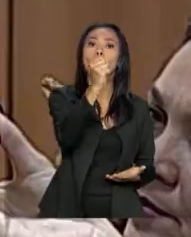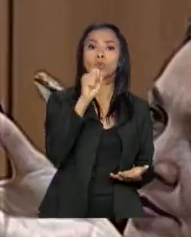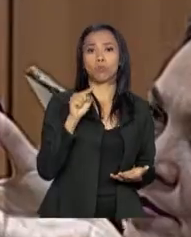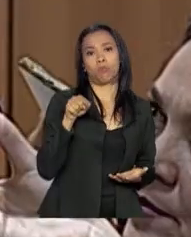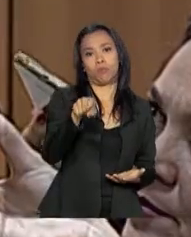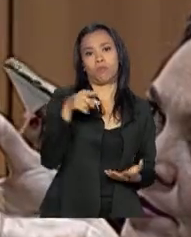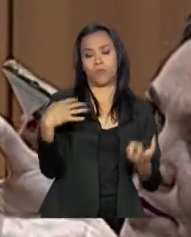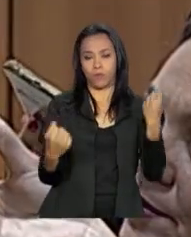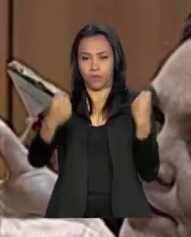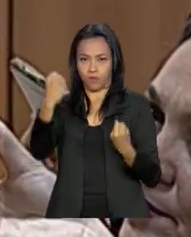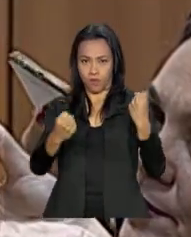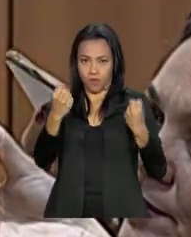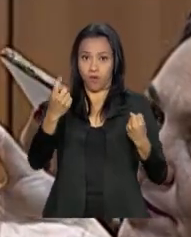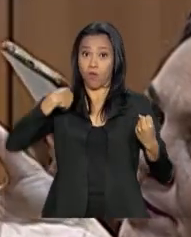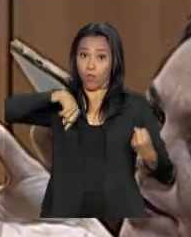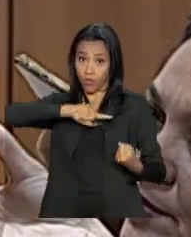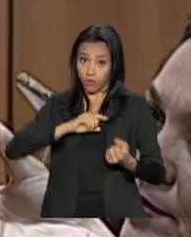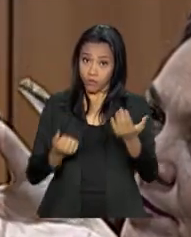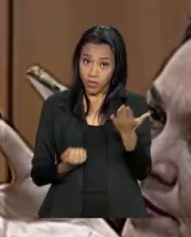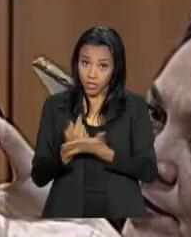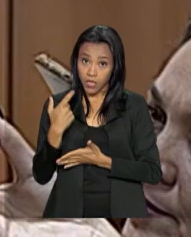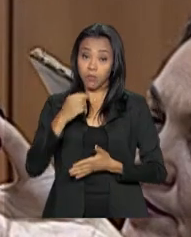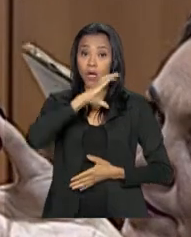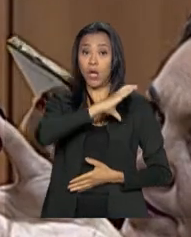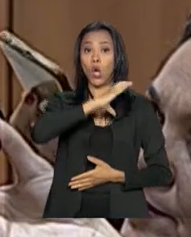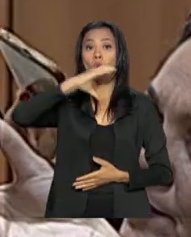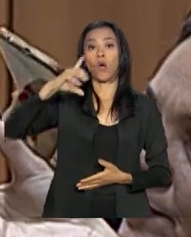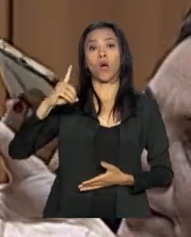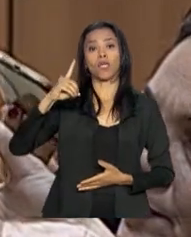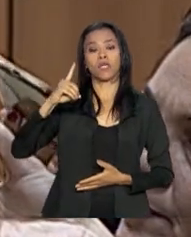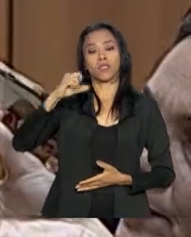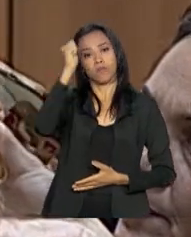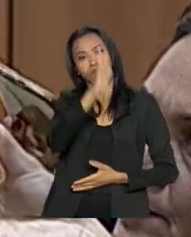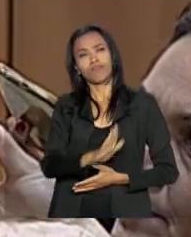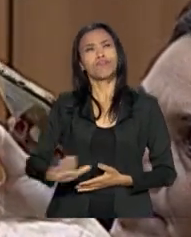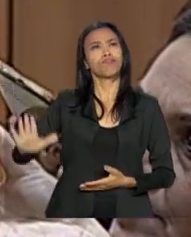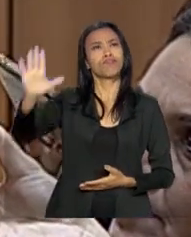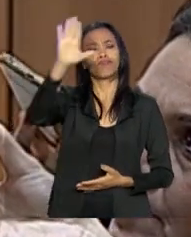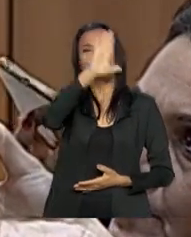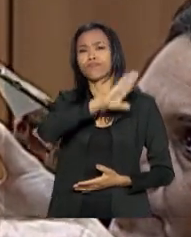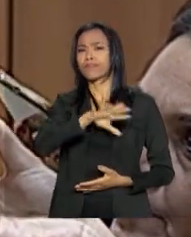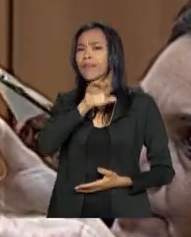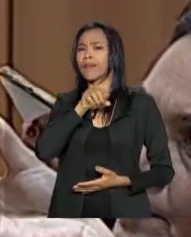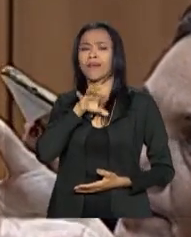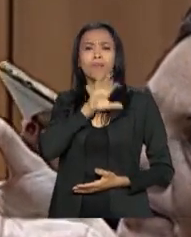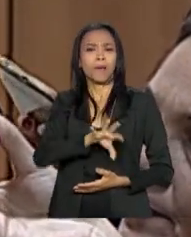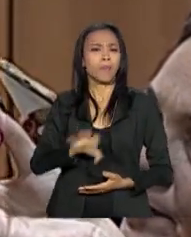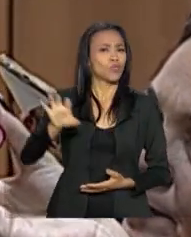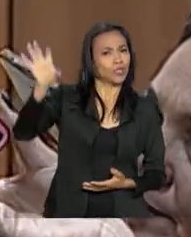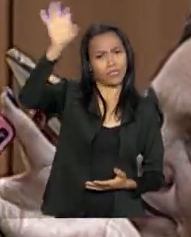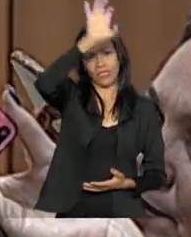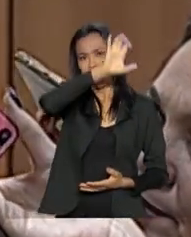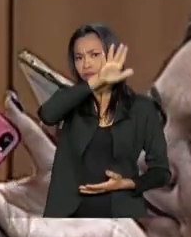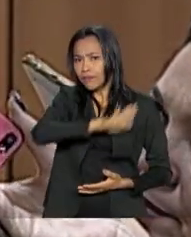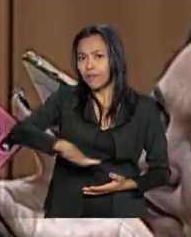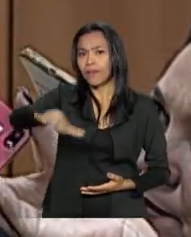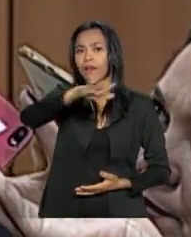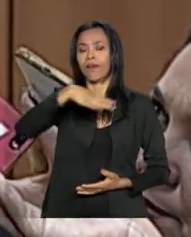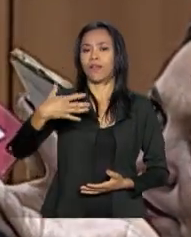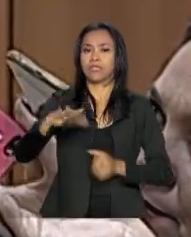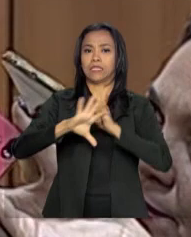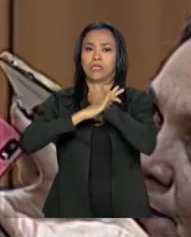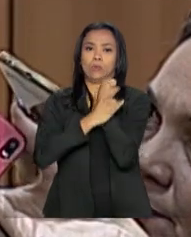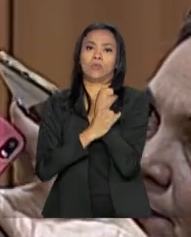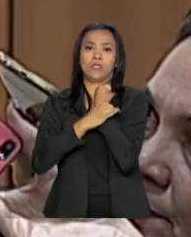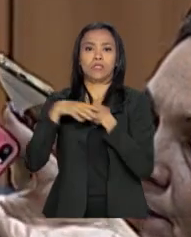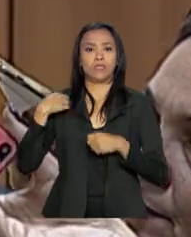nós estamos criando a coordenação nacional reunindo todos os órgãos da área da segurança pública de acompanhamento e monitoramento